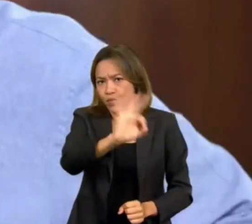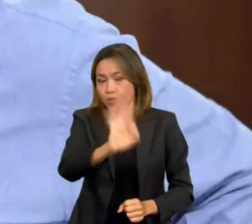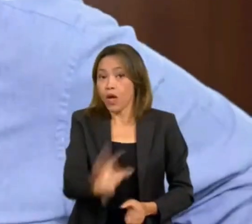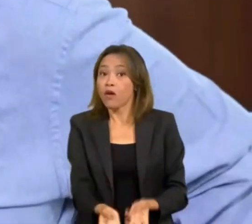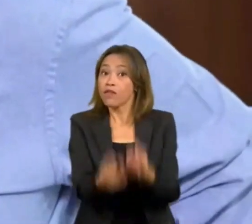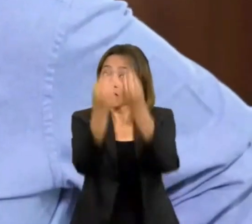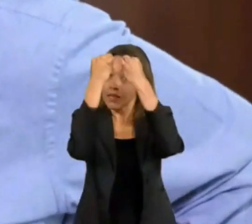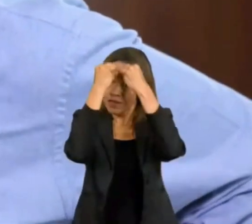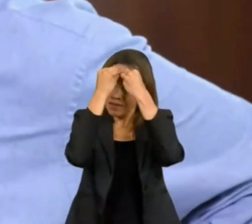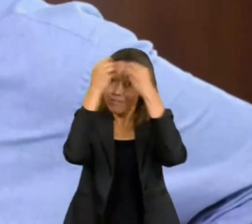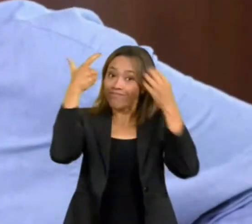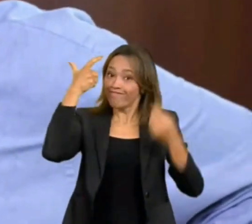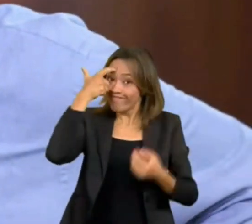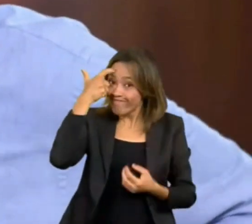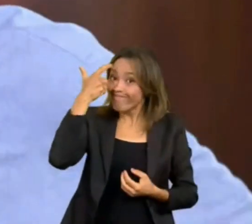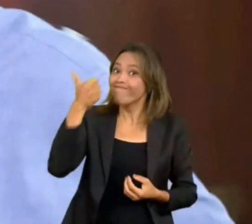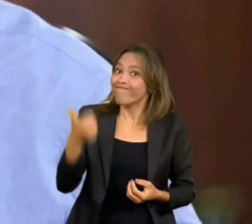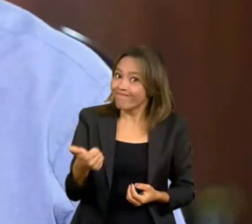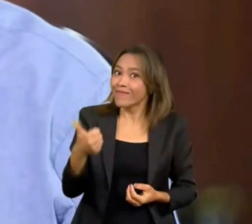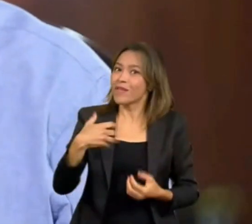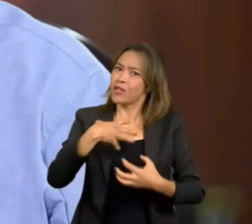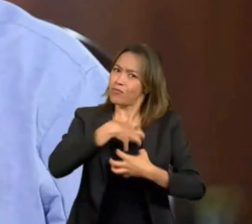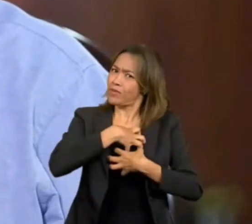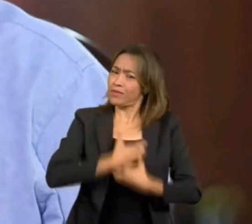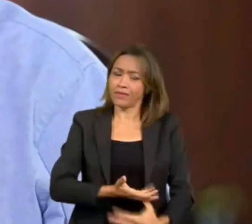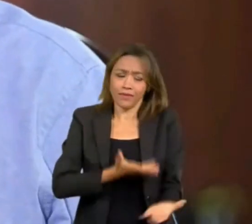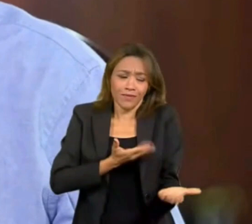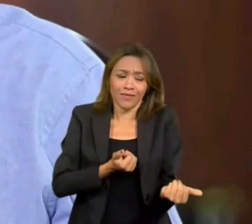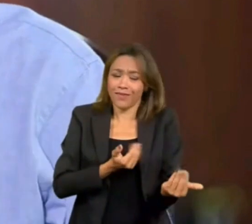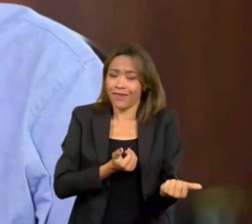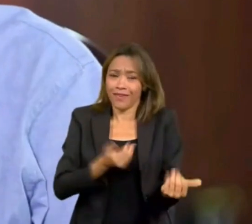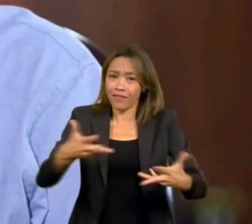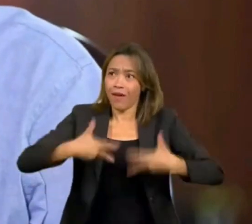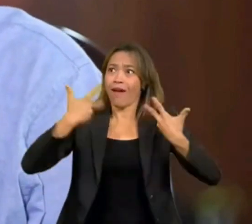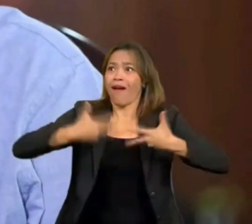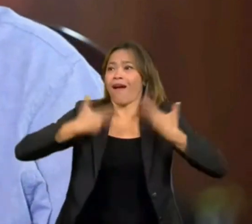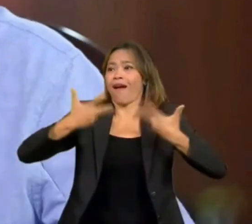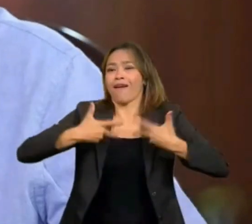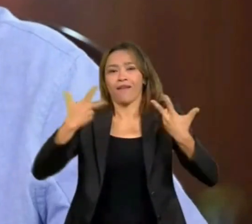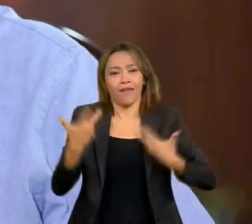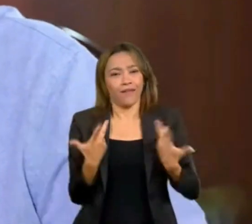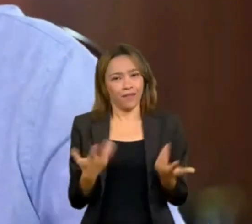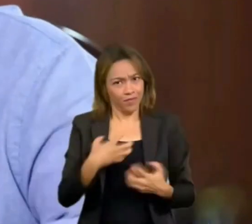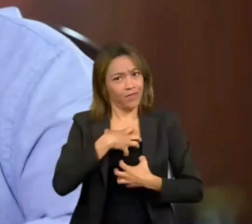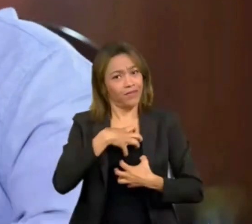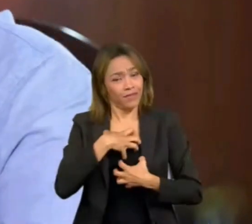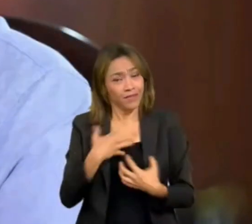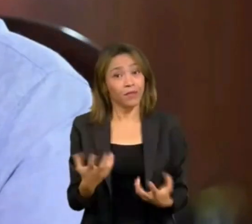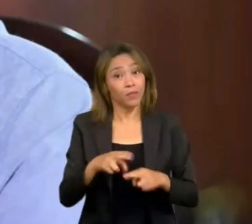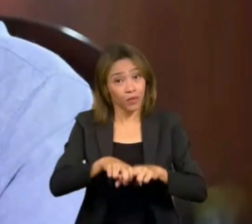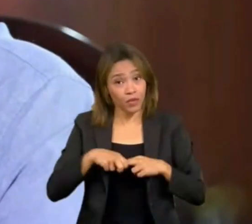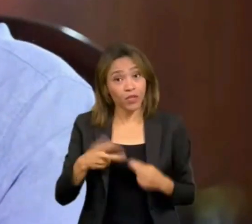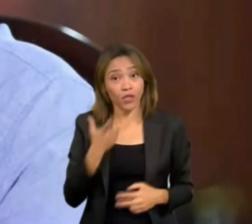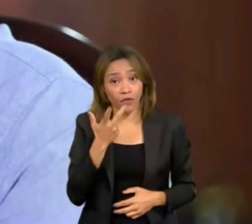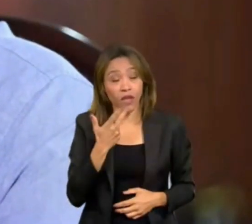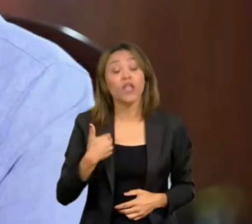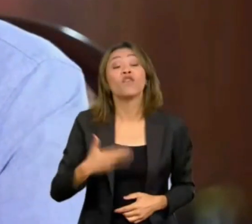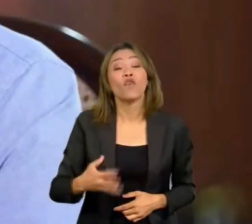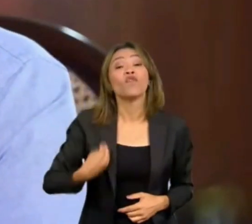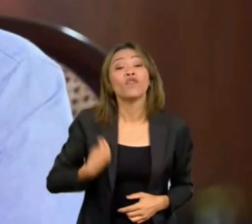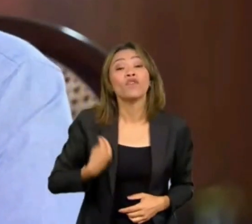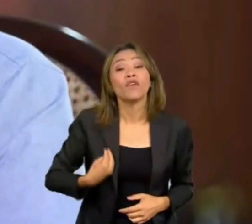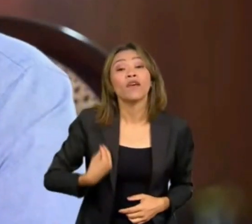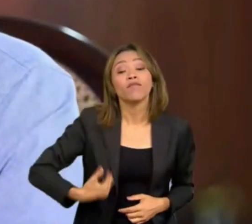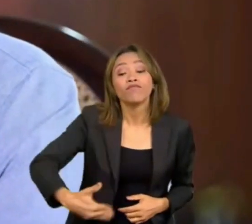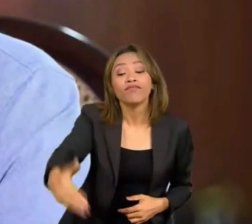cabeça. E por isso que eu me sinto muito jovem, muito motivado, e por isso que eu estou dizendo que vou viver 120